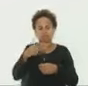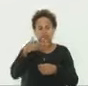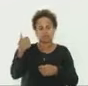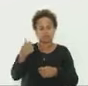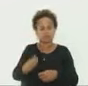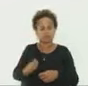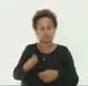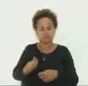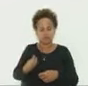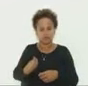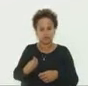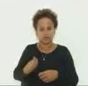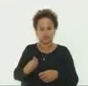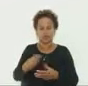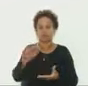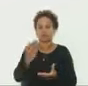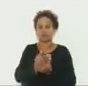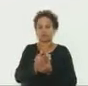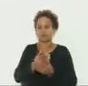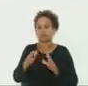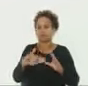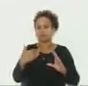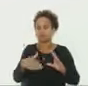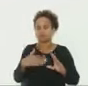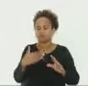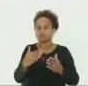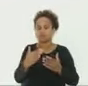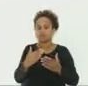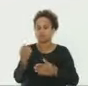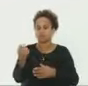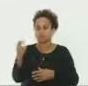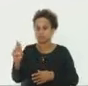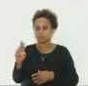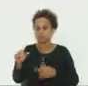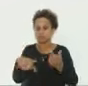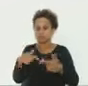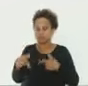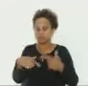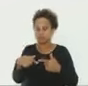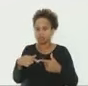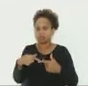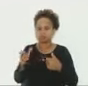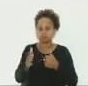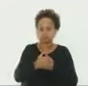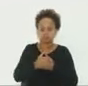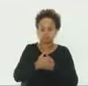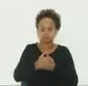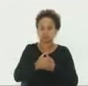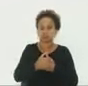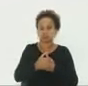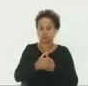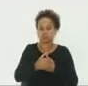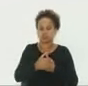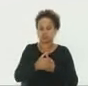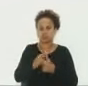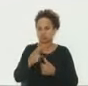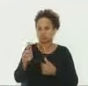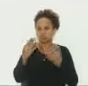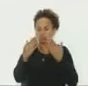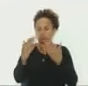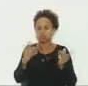processos que tenho recebido, os senhores que andam trabalhando nisso anonimamente, desafio a usar de suas